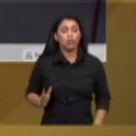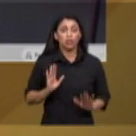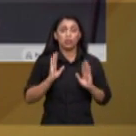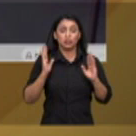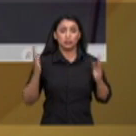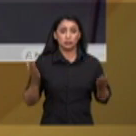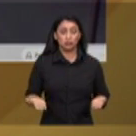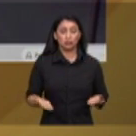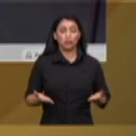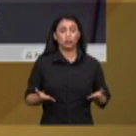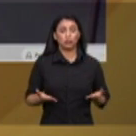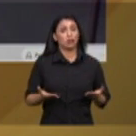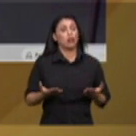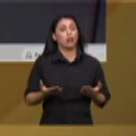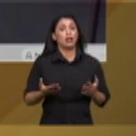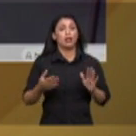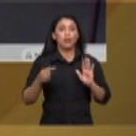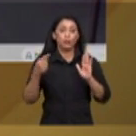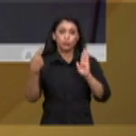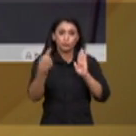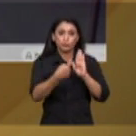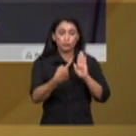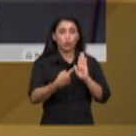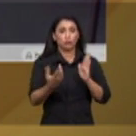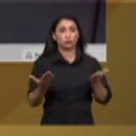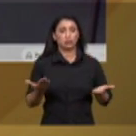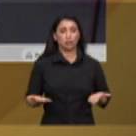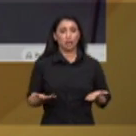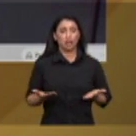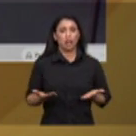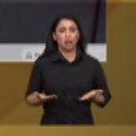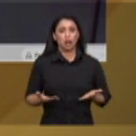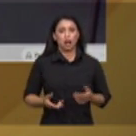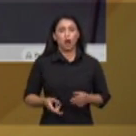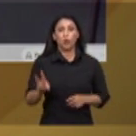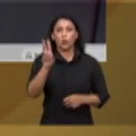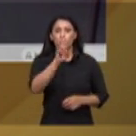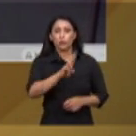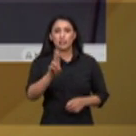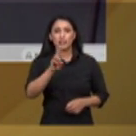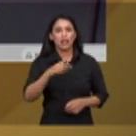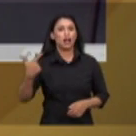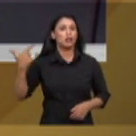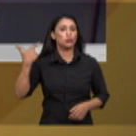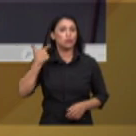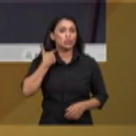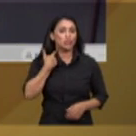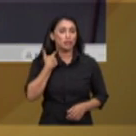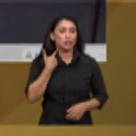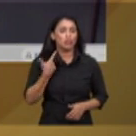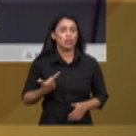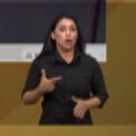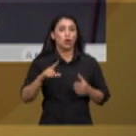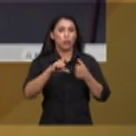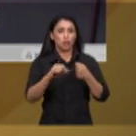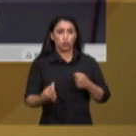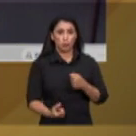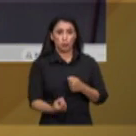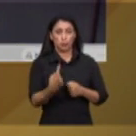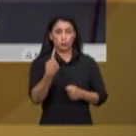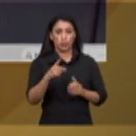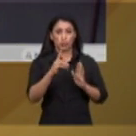para sua caracterização como tal. No caso da exploração de loteria, o artigo 1º do